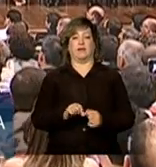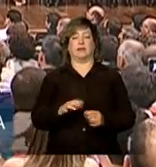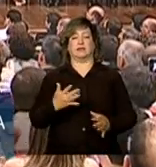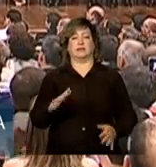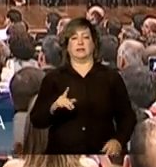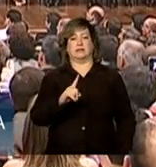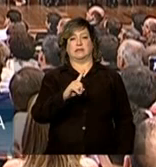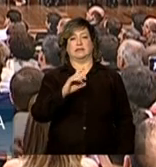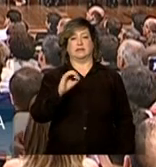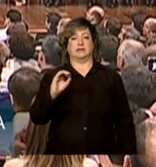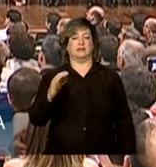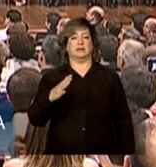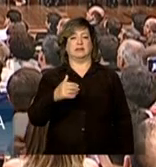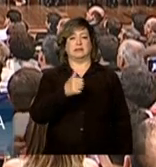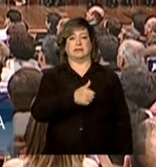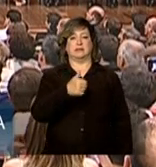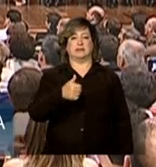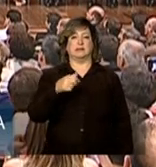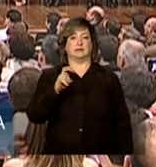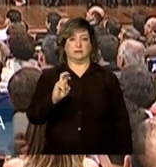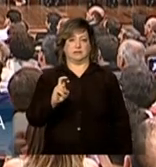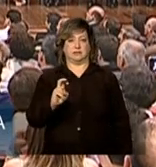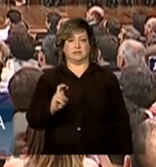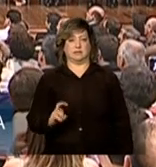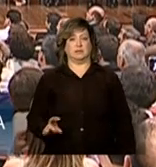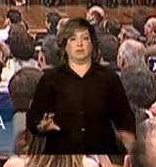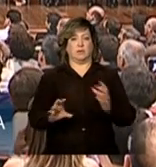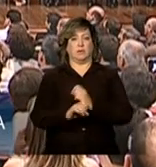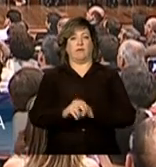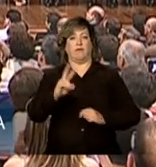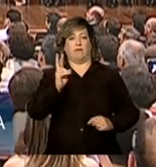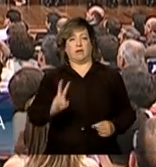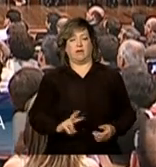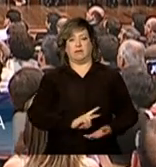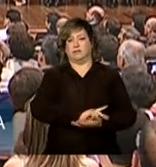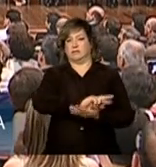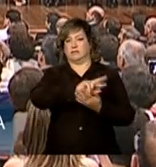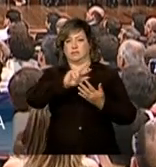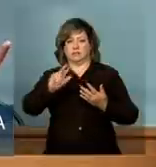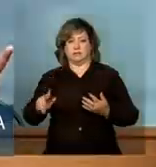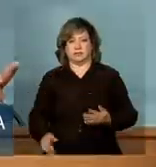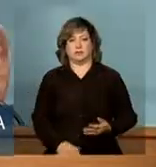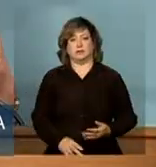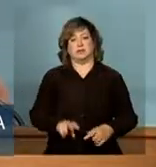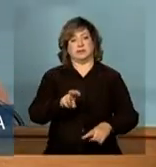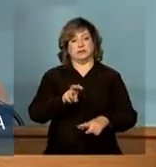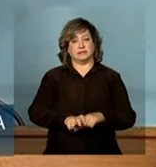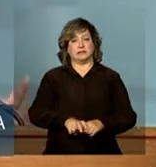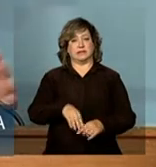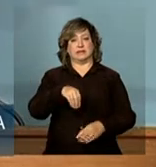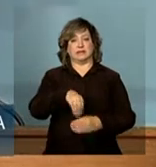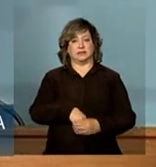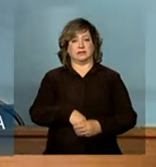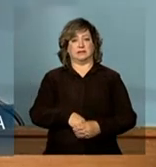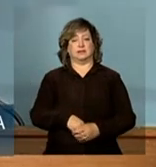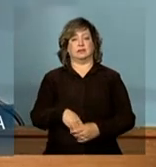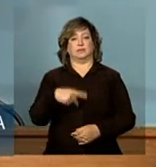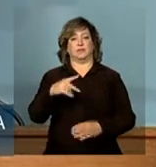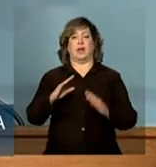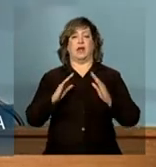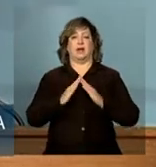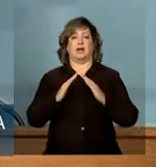mais de 100, 115 é o cálculo, vestibulares simultaneamente, sentado dentro da sua